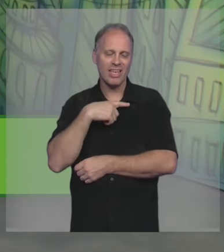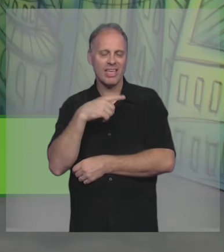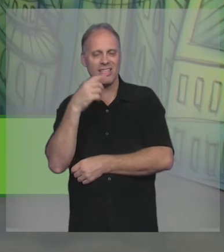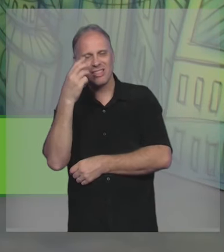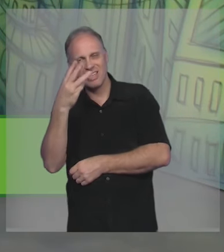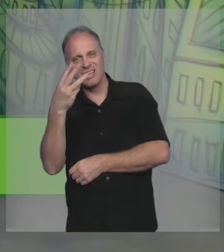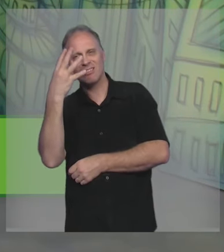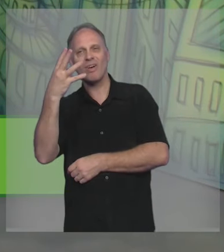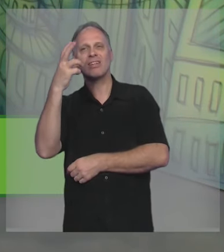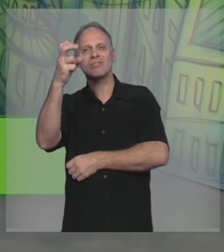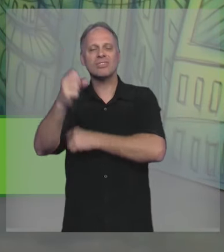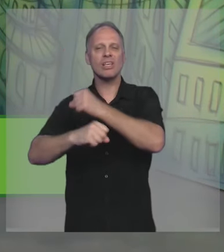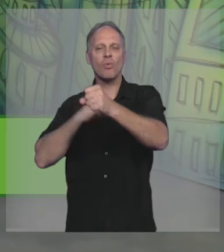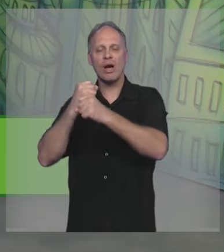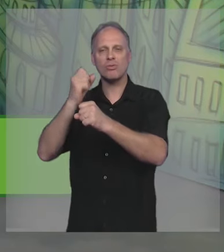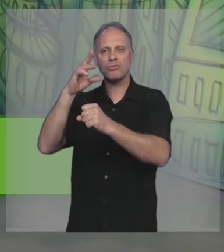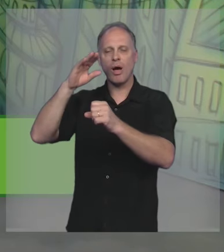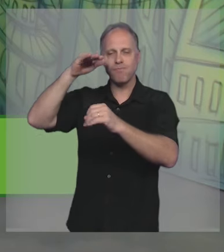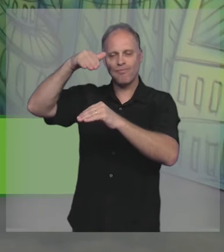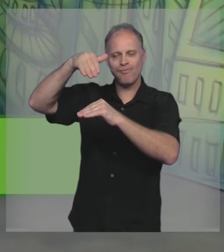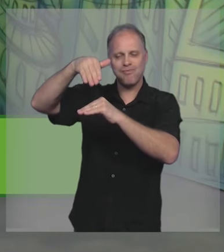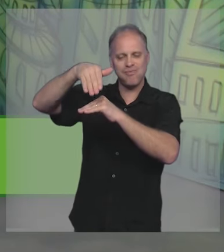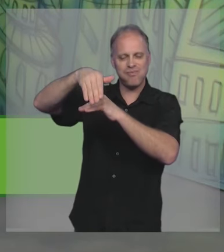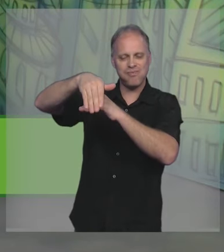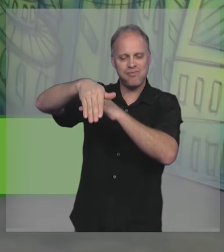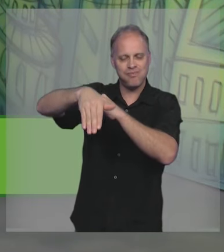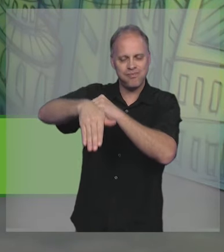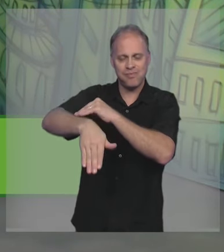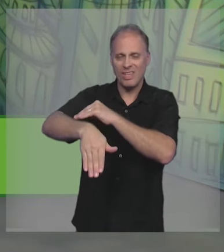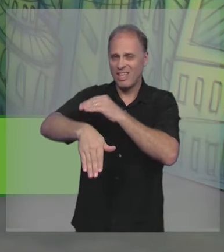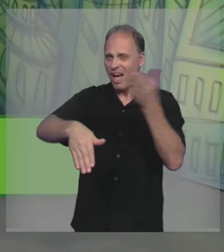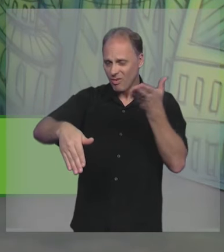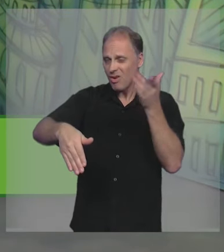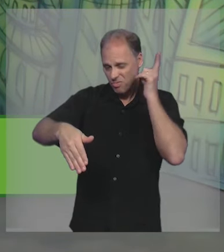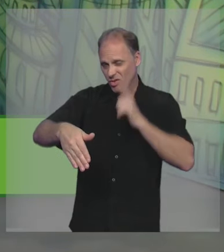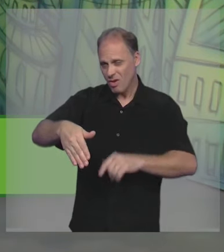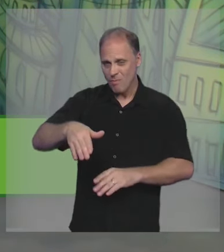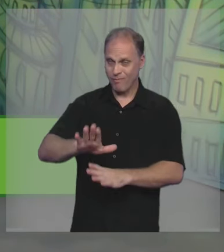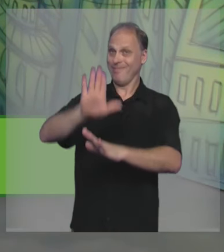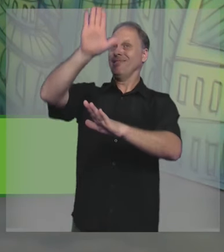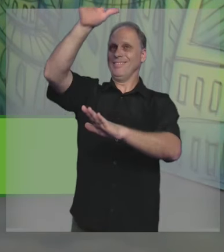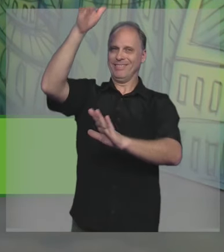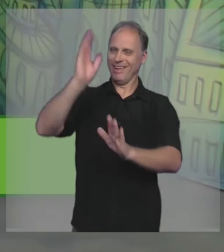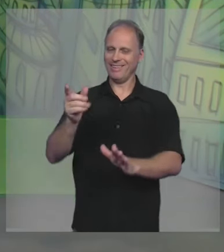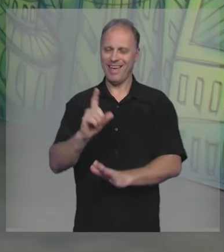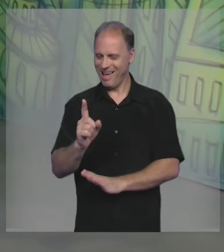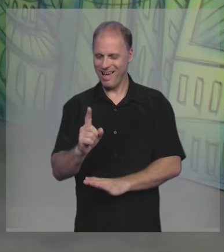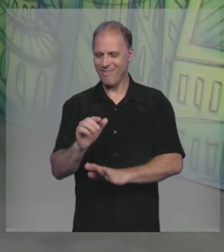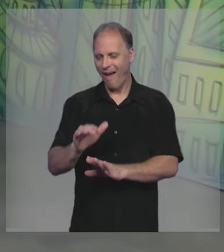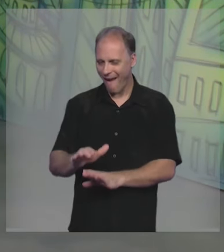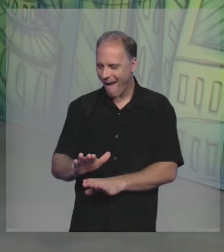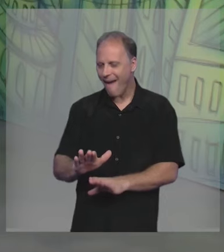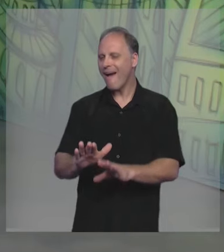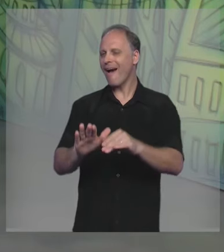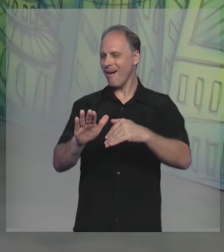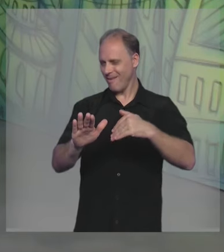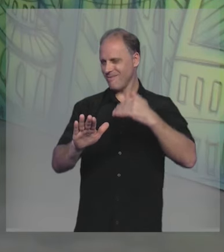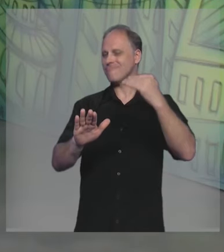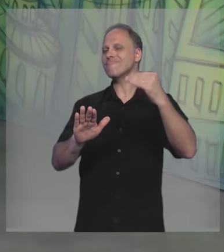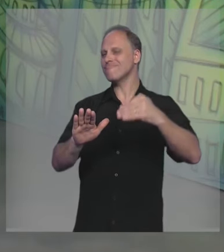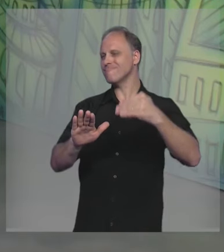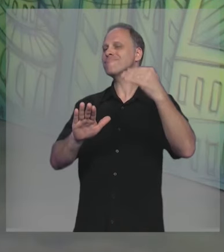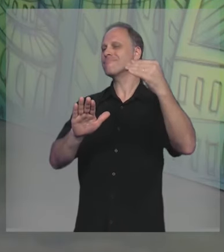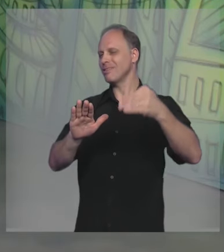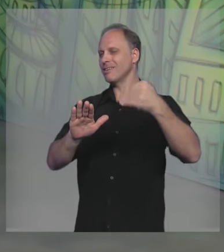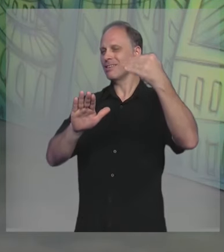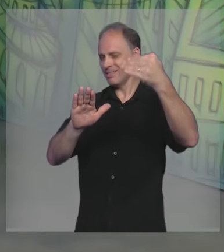4, 5 anos afundando. Então não é agora simplesmente do dia para a noite que eu vou acordar e pronto, estamos na economia de